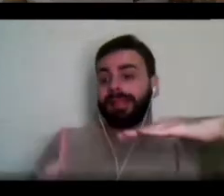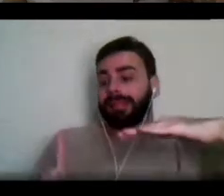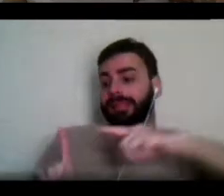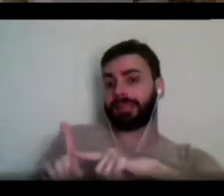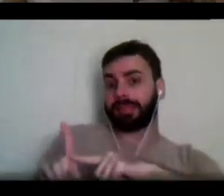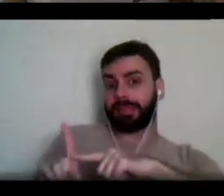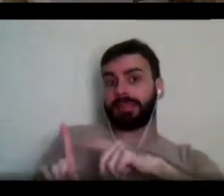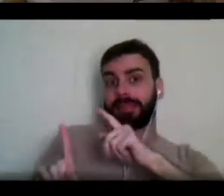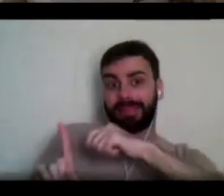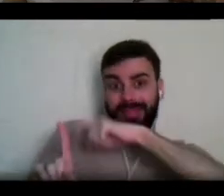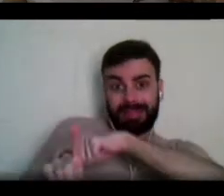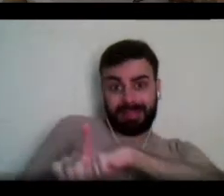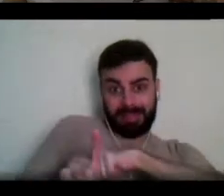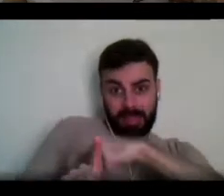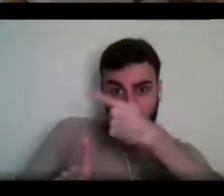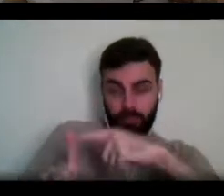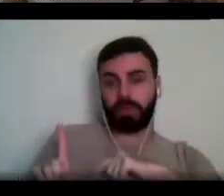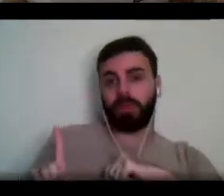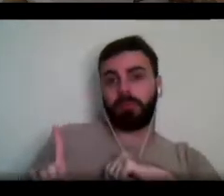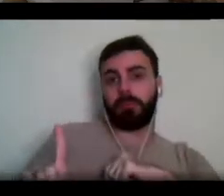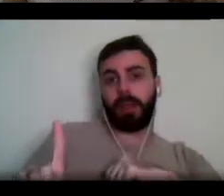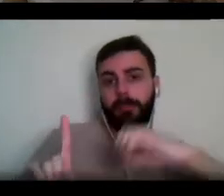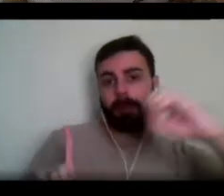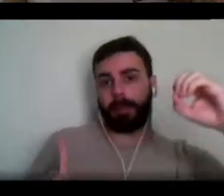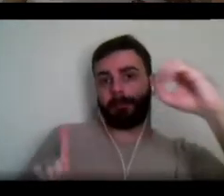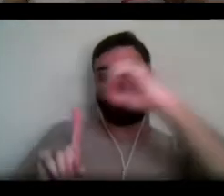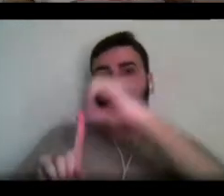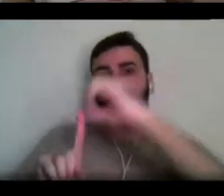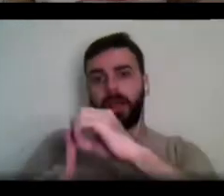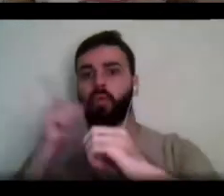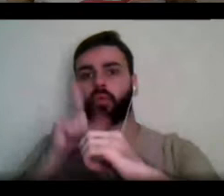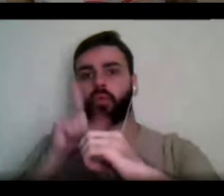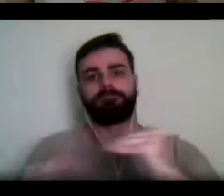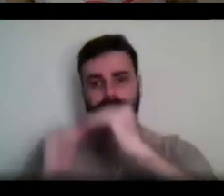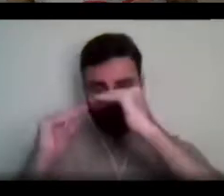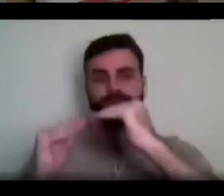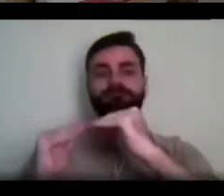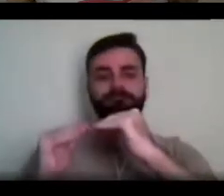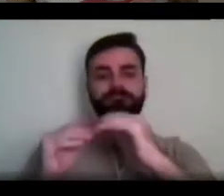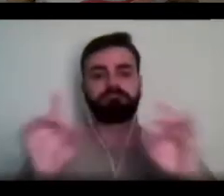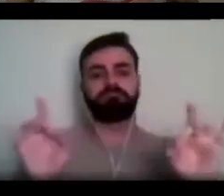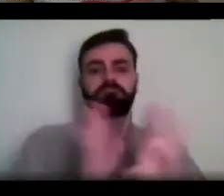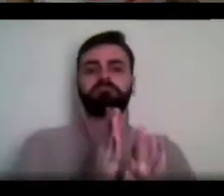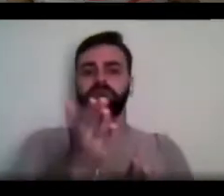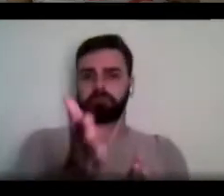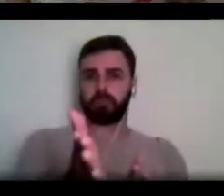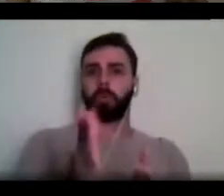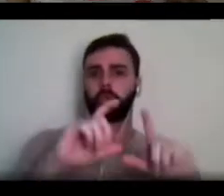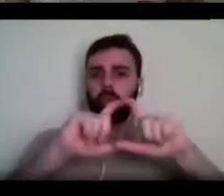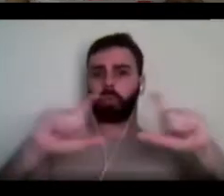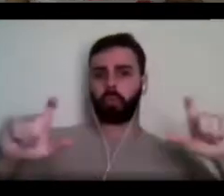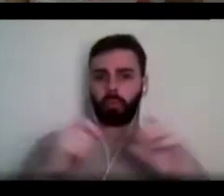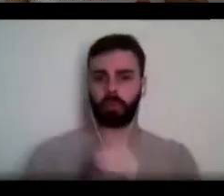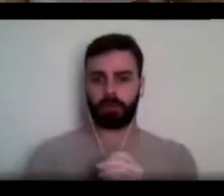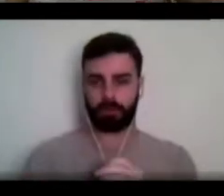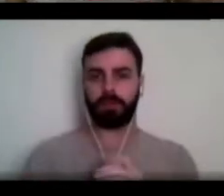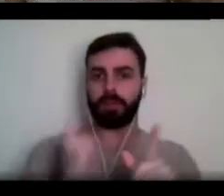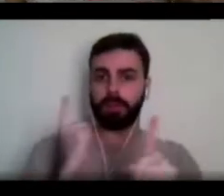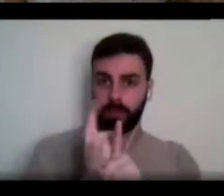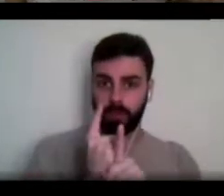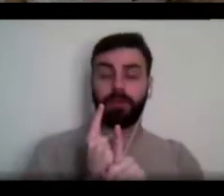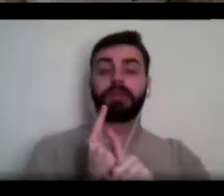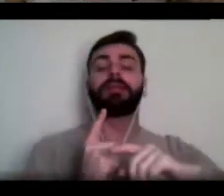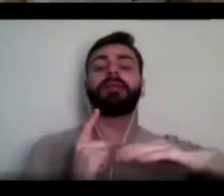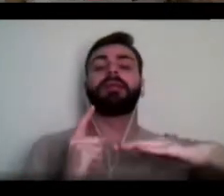de deslocamento do professor na direção X. Então, agora está resolvido o problema, né?